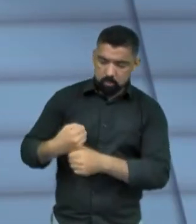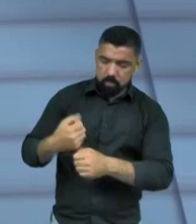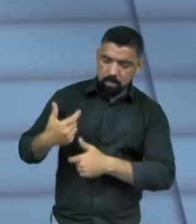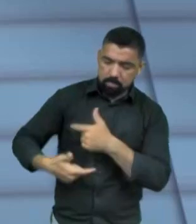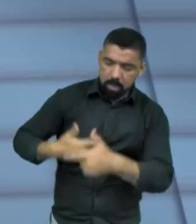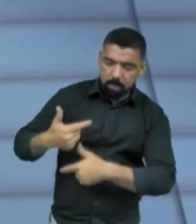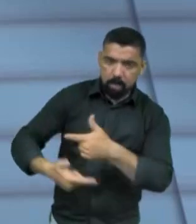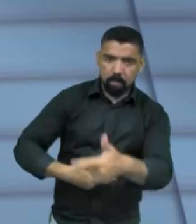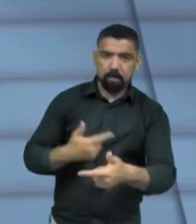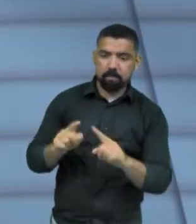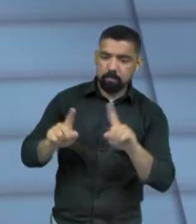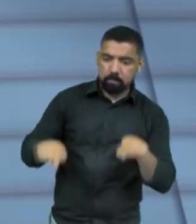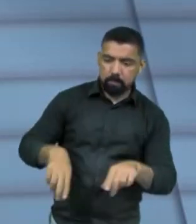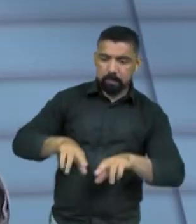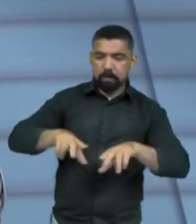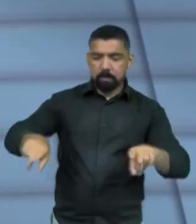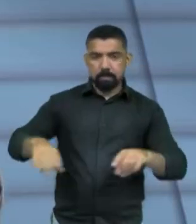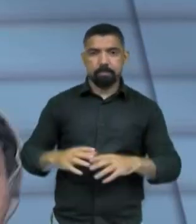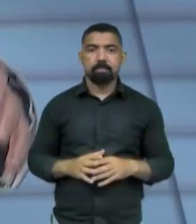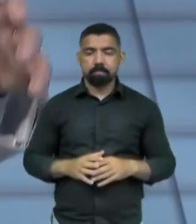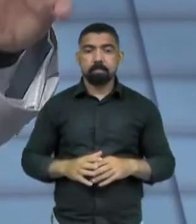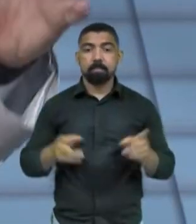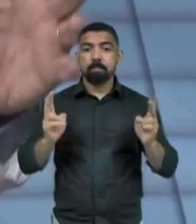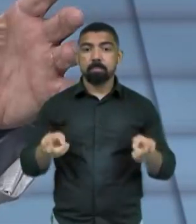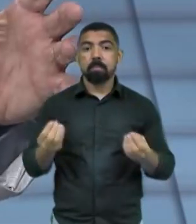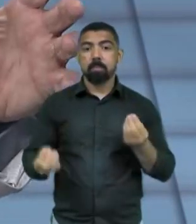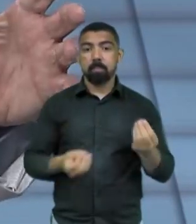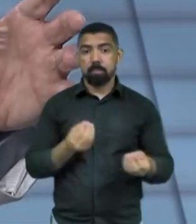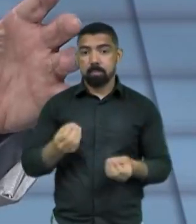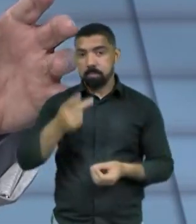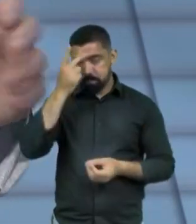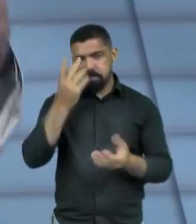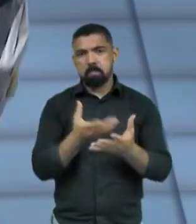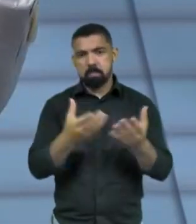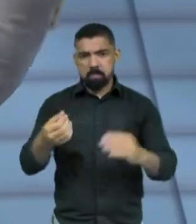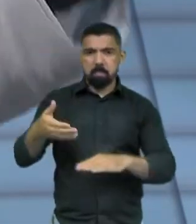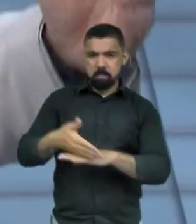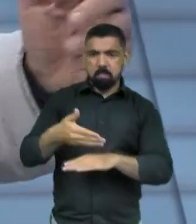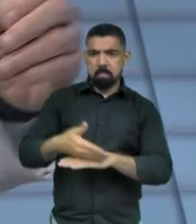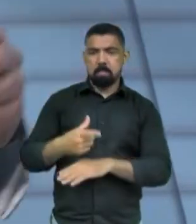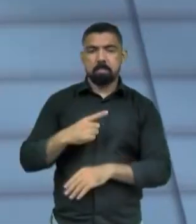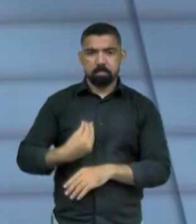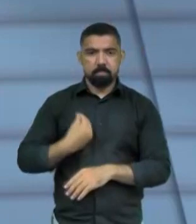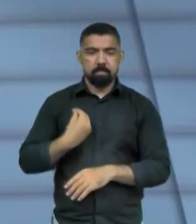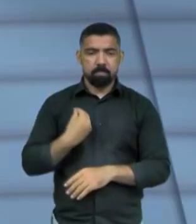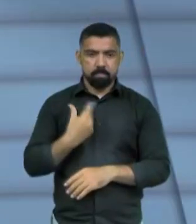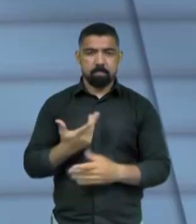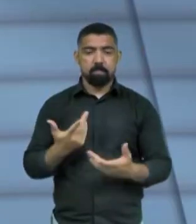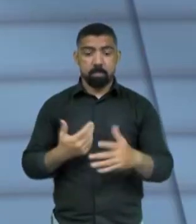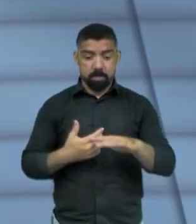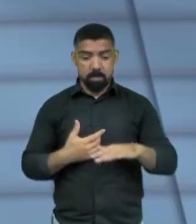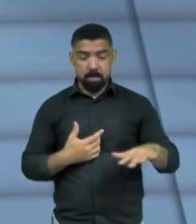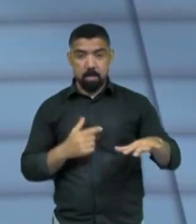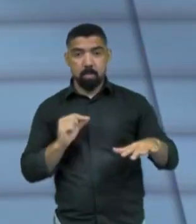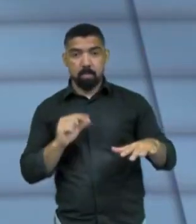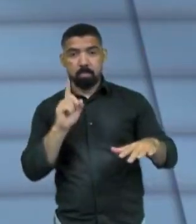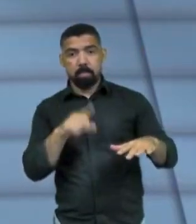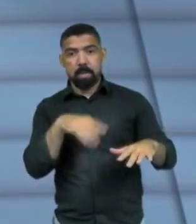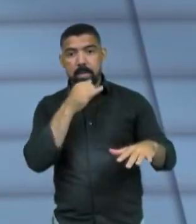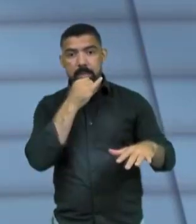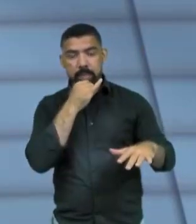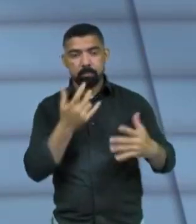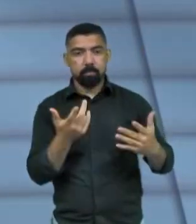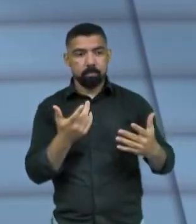trabalhando planejamentos e sempre com muitas pessoas participando da indústria, da sociedade,